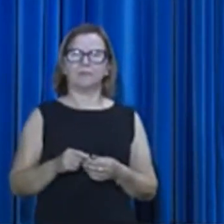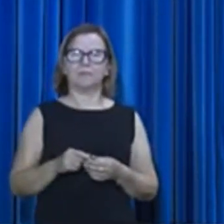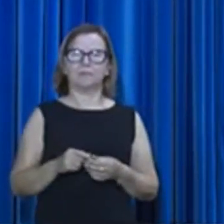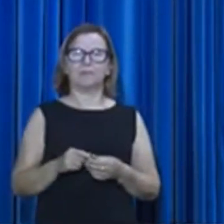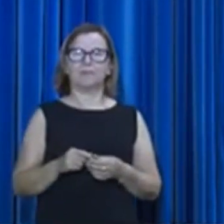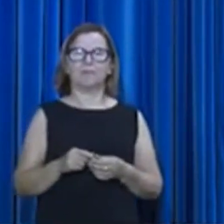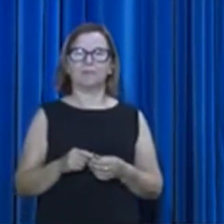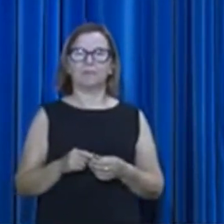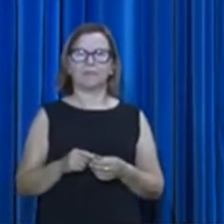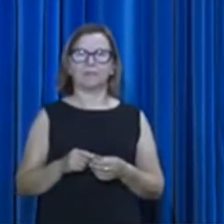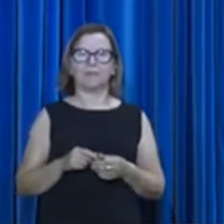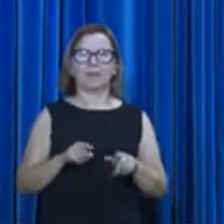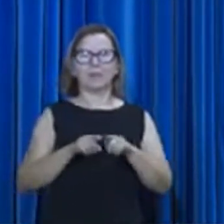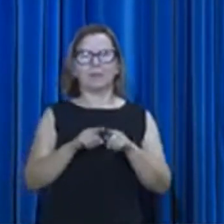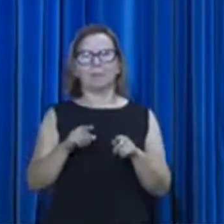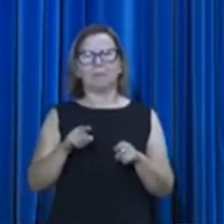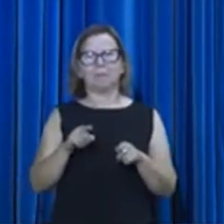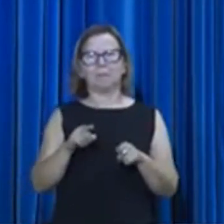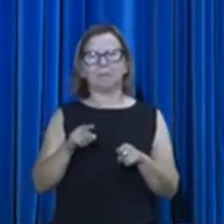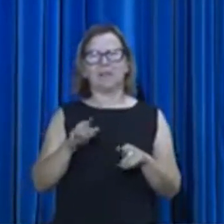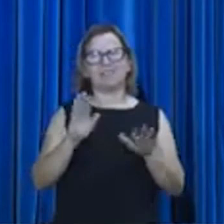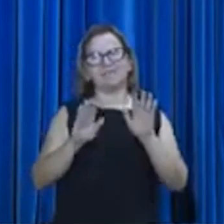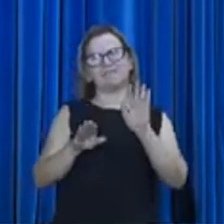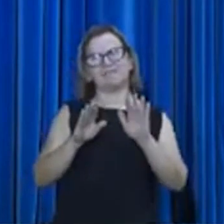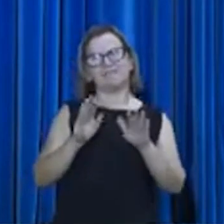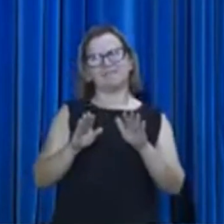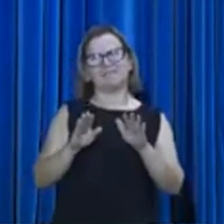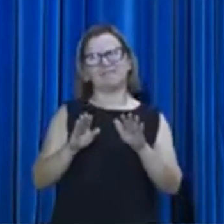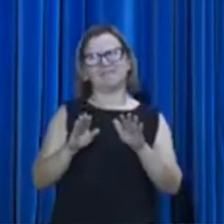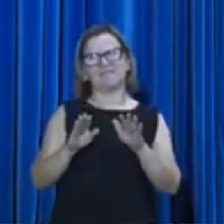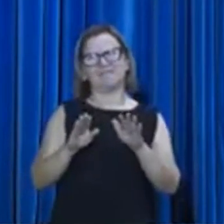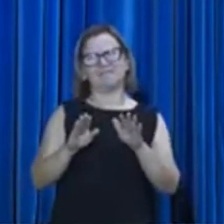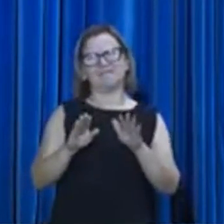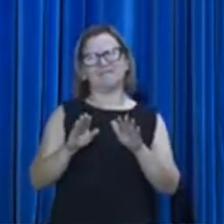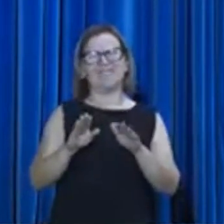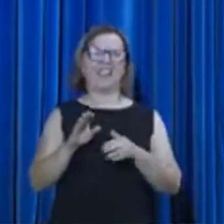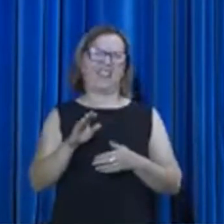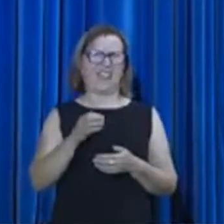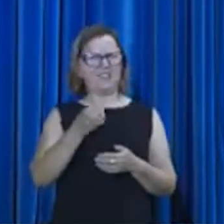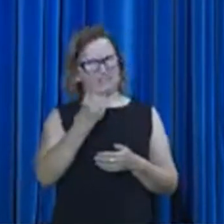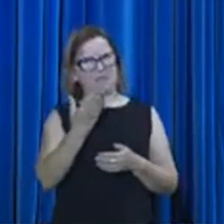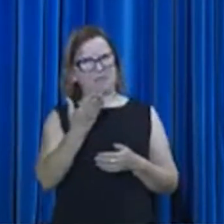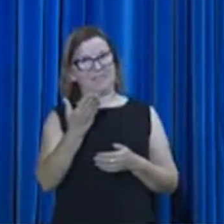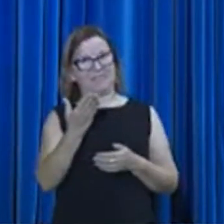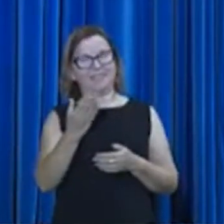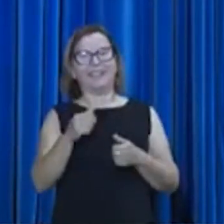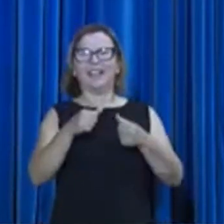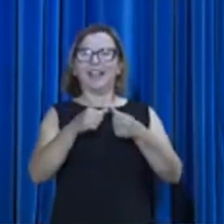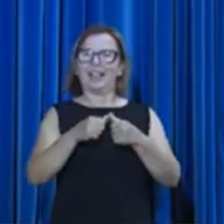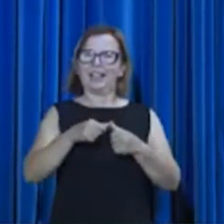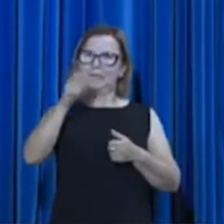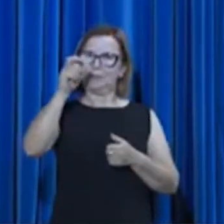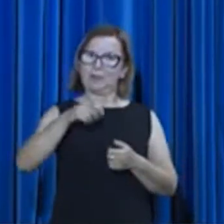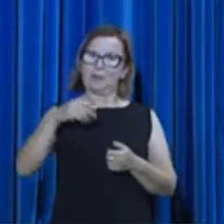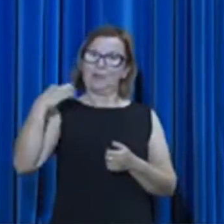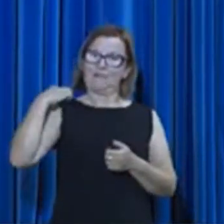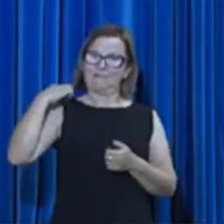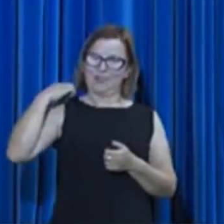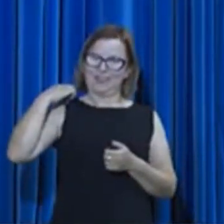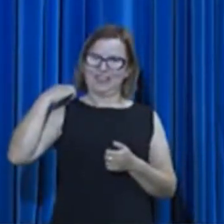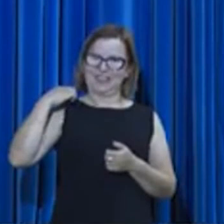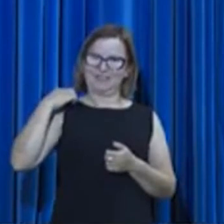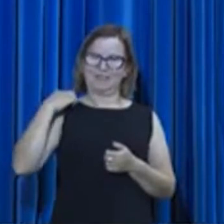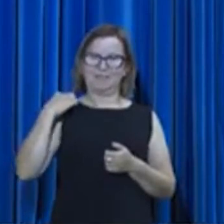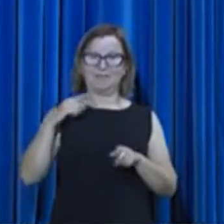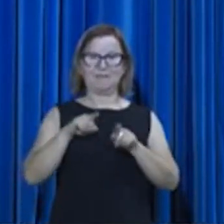Mas ele pondera, ele balança, será que vale a pena? Esse é o voluntário. O comissionado, ele